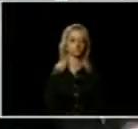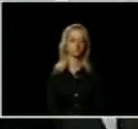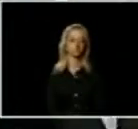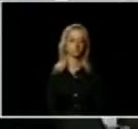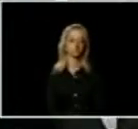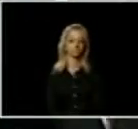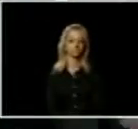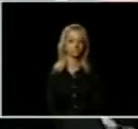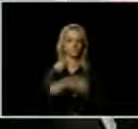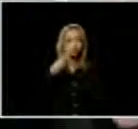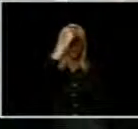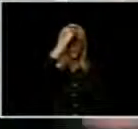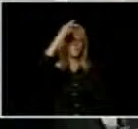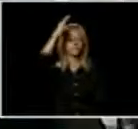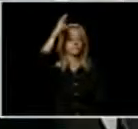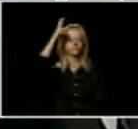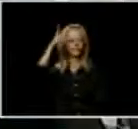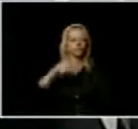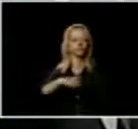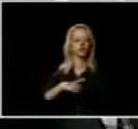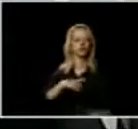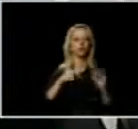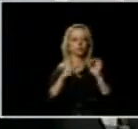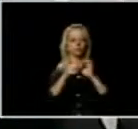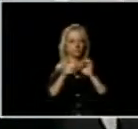falhado repetidamente.